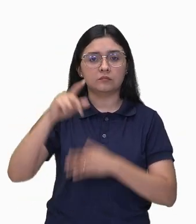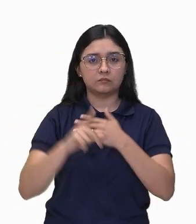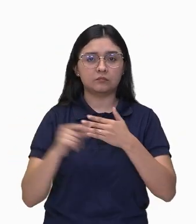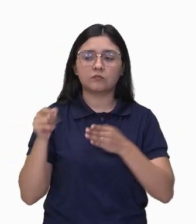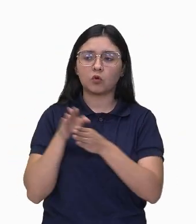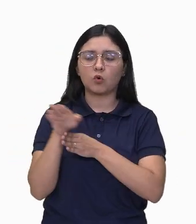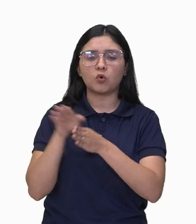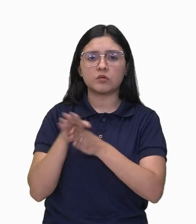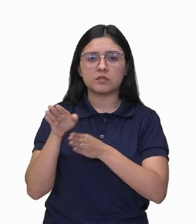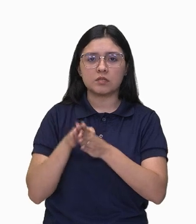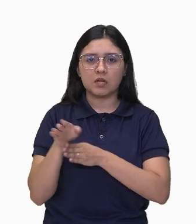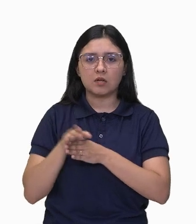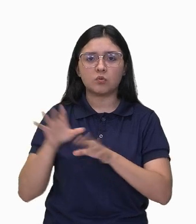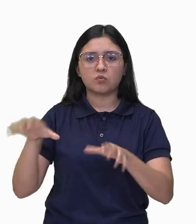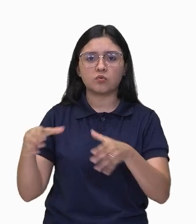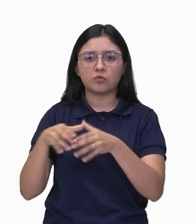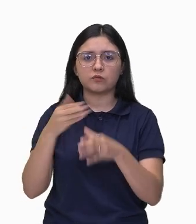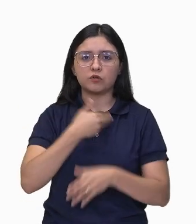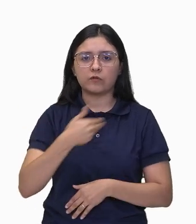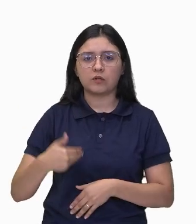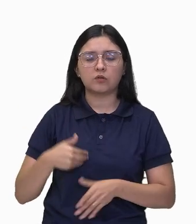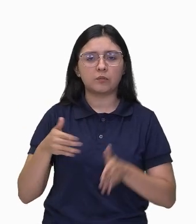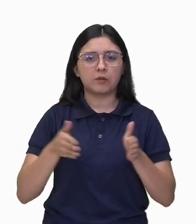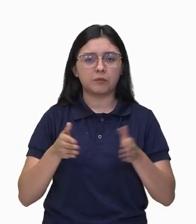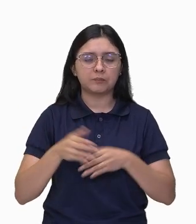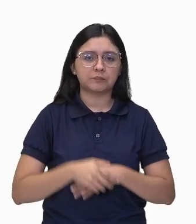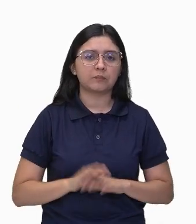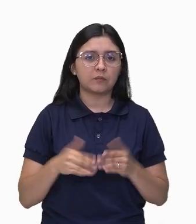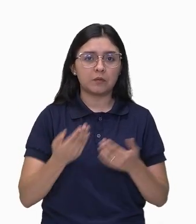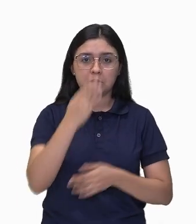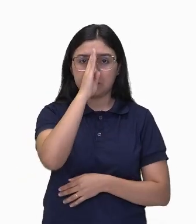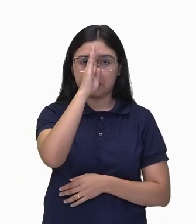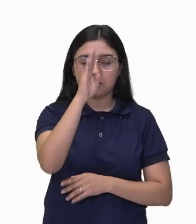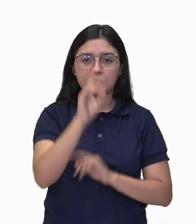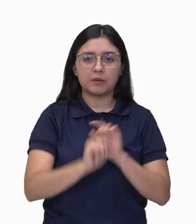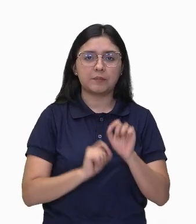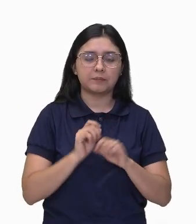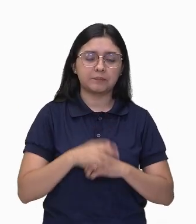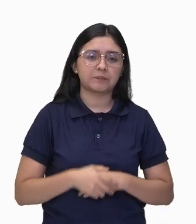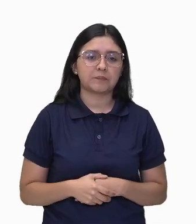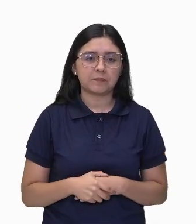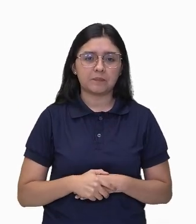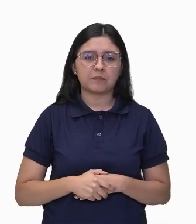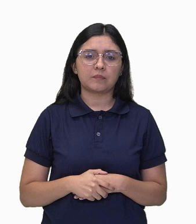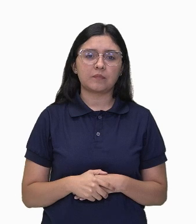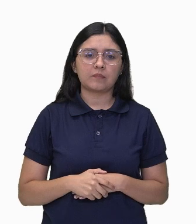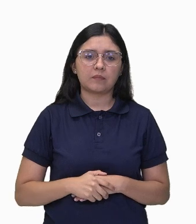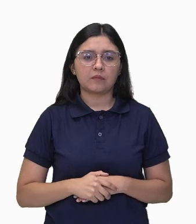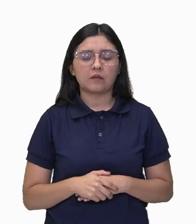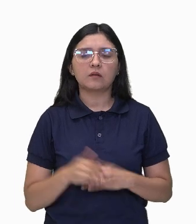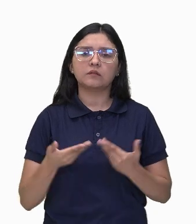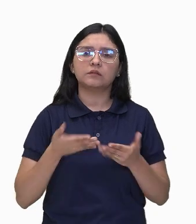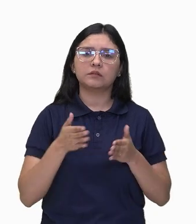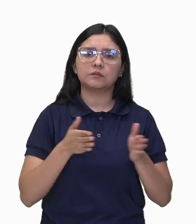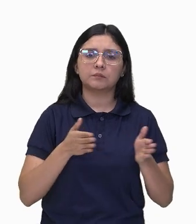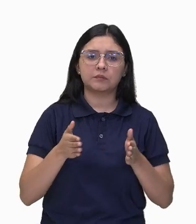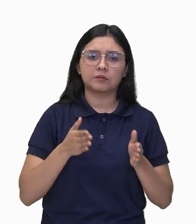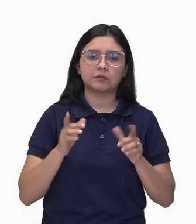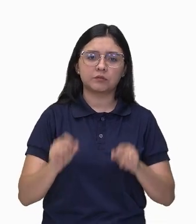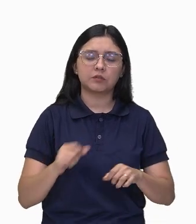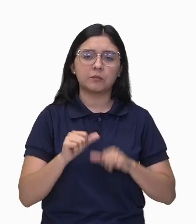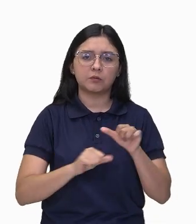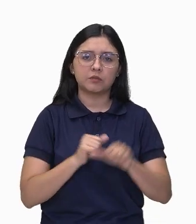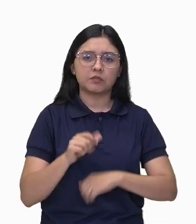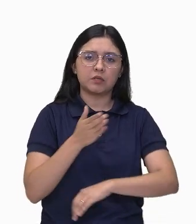aos governadores da época e principalmente, tá certo, muito desse período aqui da passagem da Idade